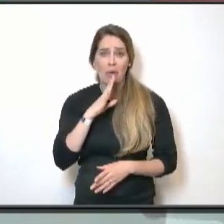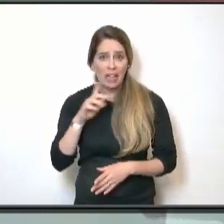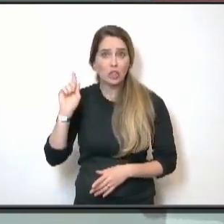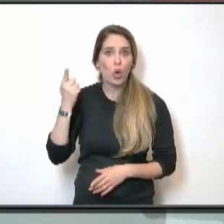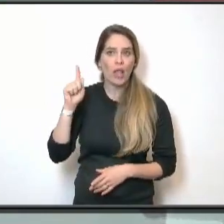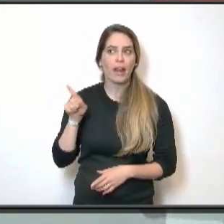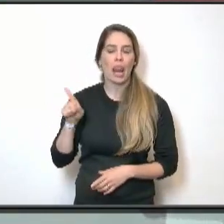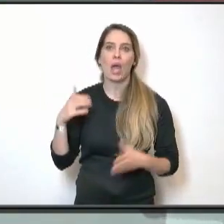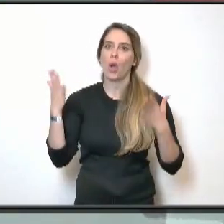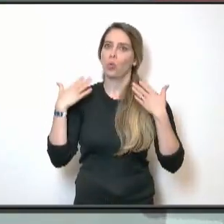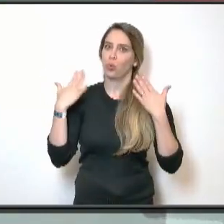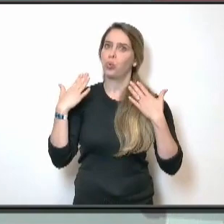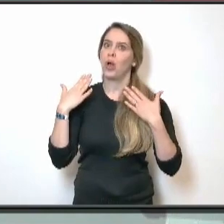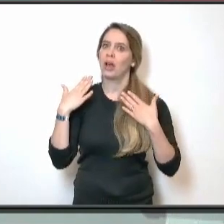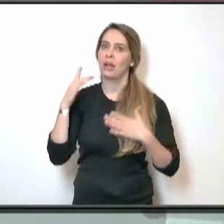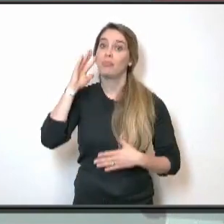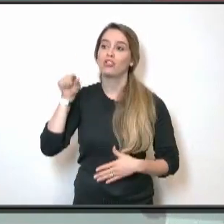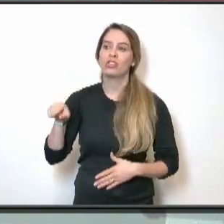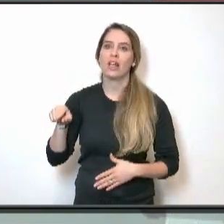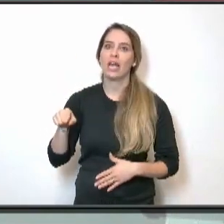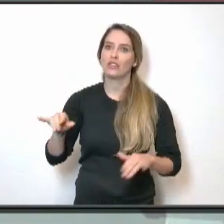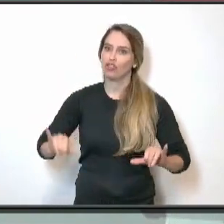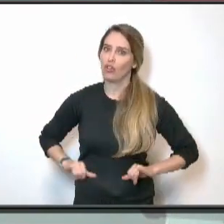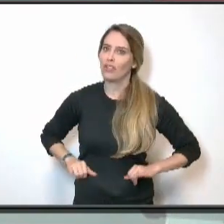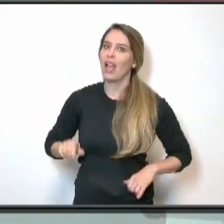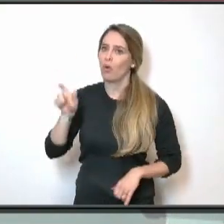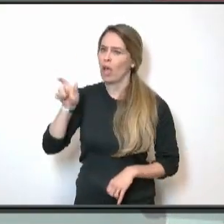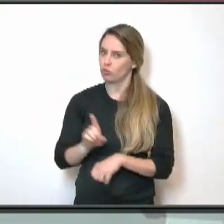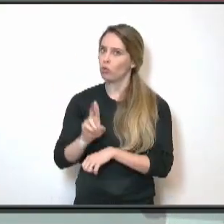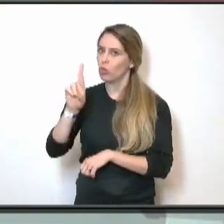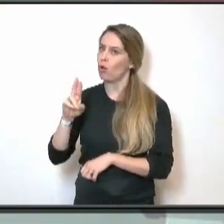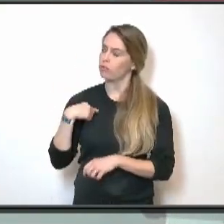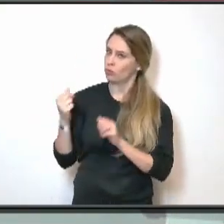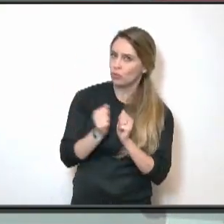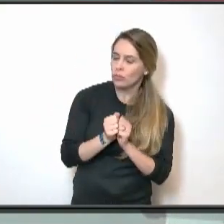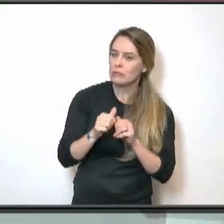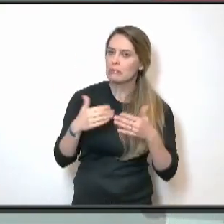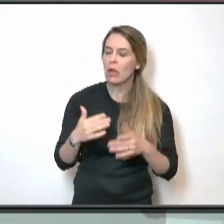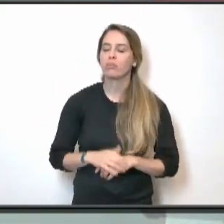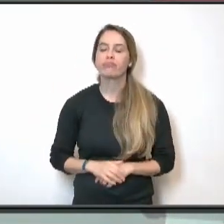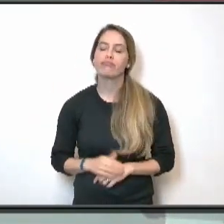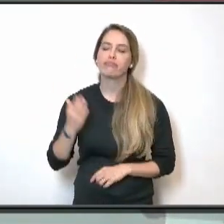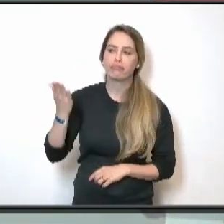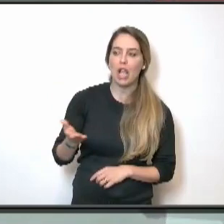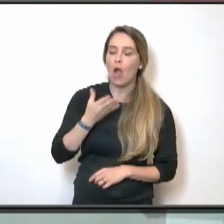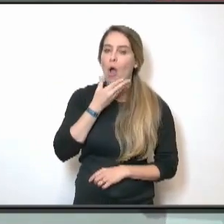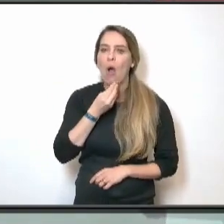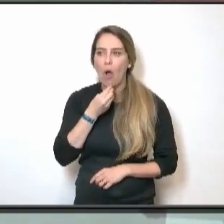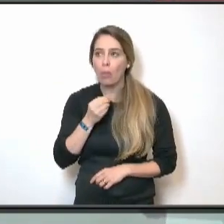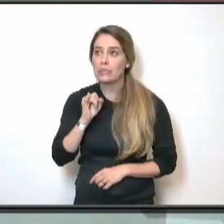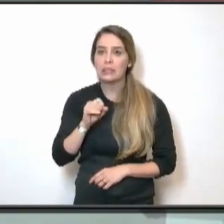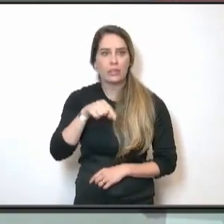Dr. Shedd passou naqueles dias. Mas andando com ele, esse homem, que quem teve a oportunidade de conhecê-lo